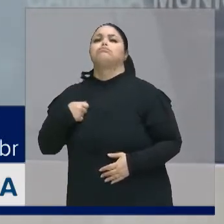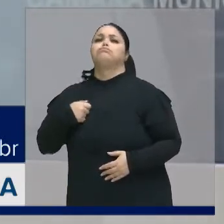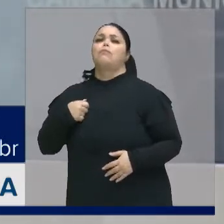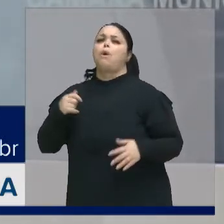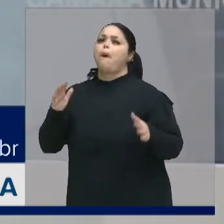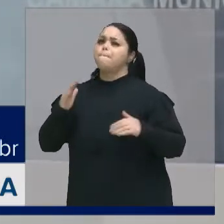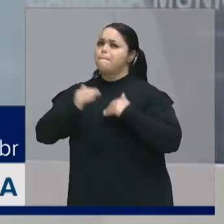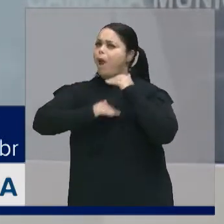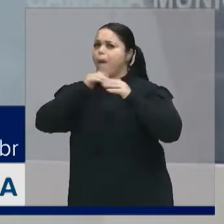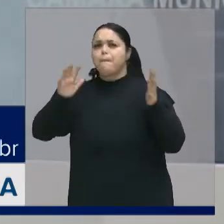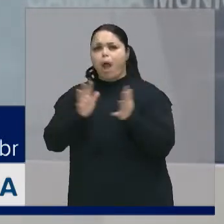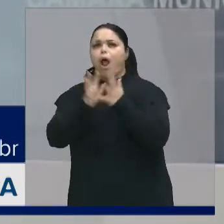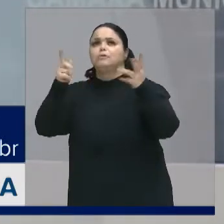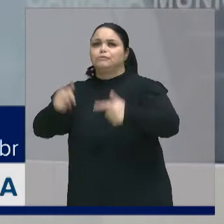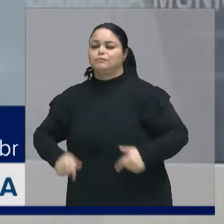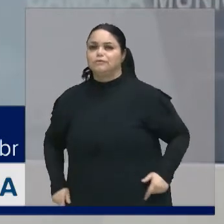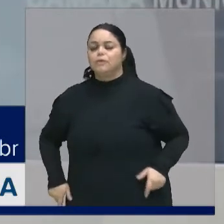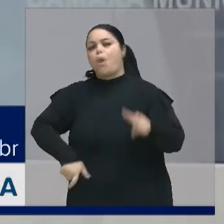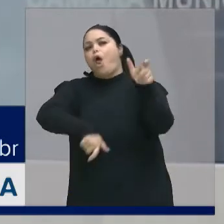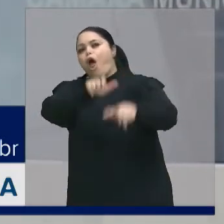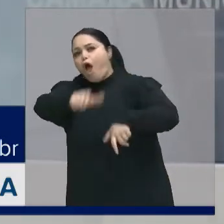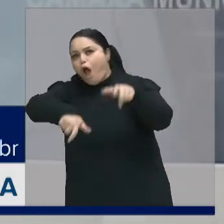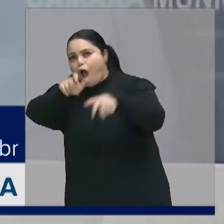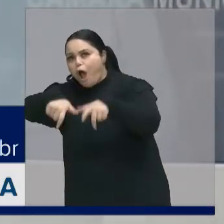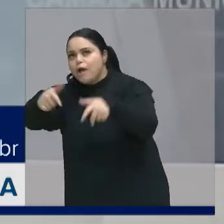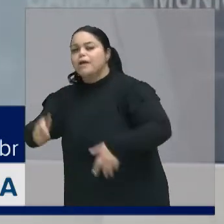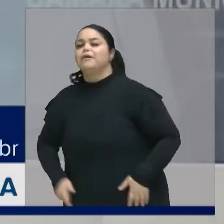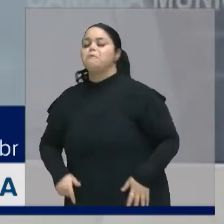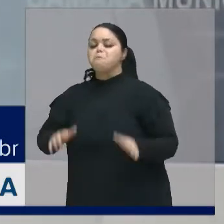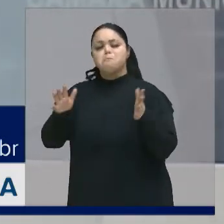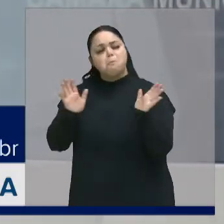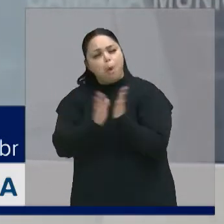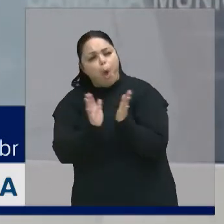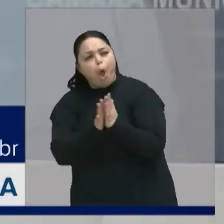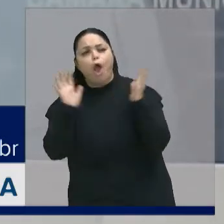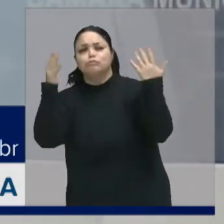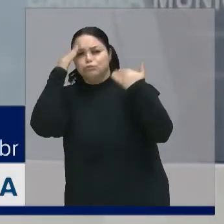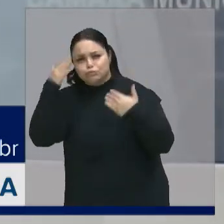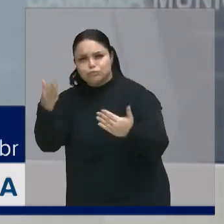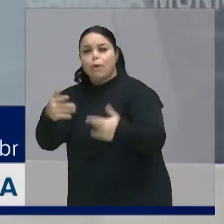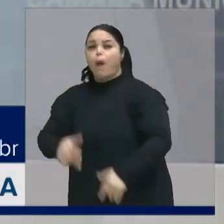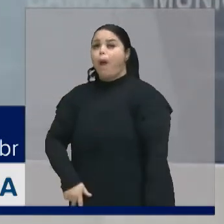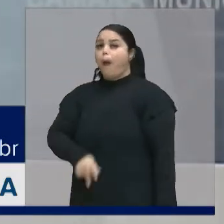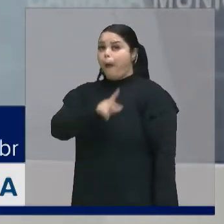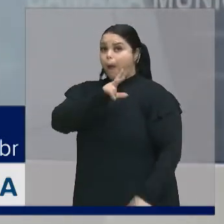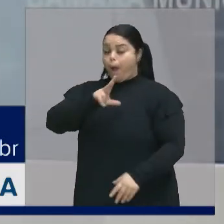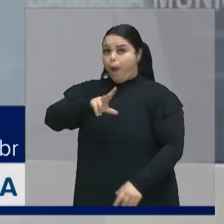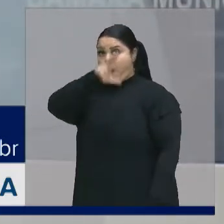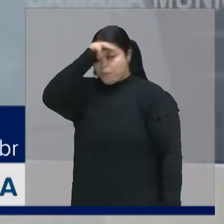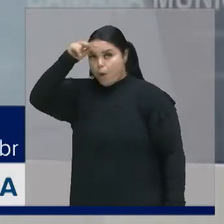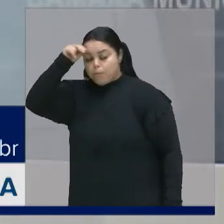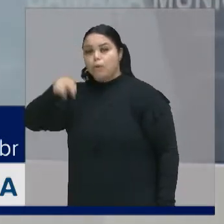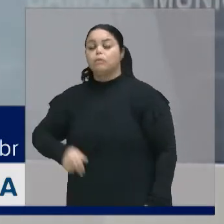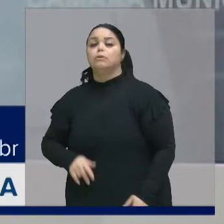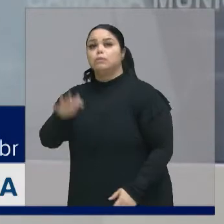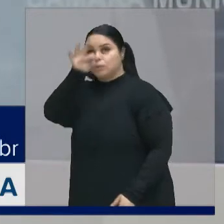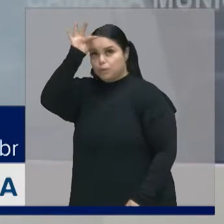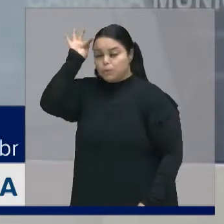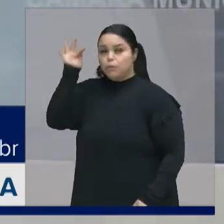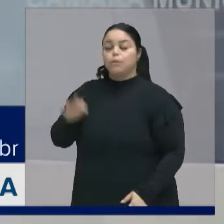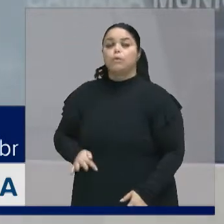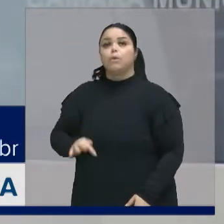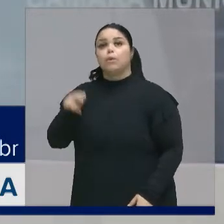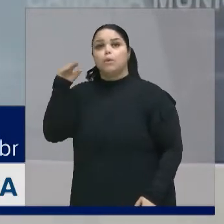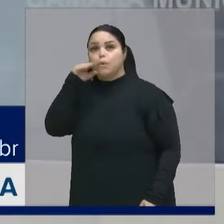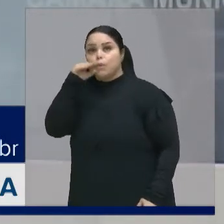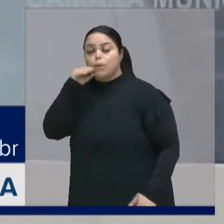teve muitas pessoas na rede elogiando, agradecendo o prefeito, agradecendo os funcionários, todos que